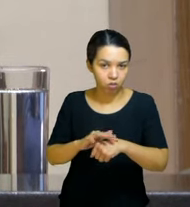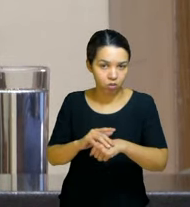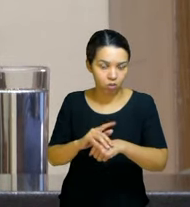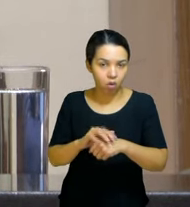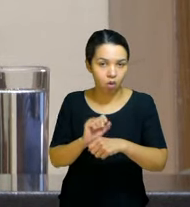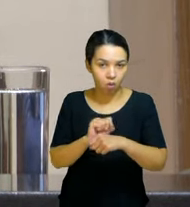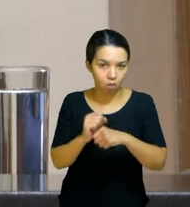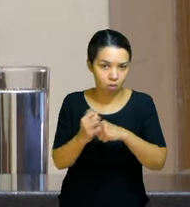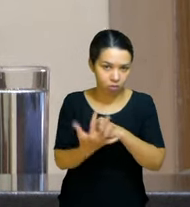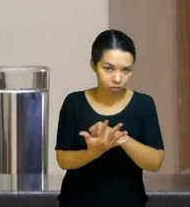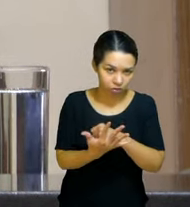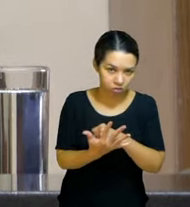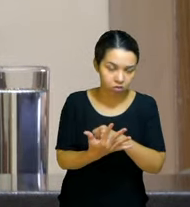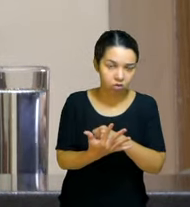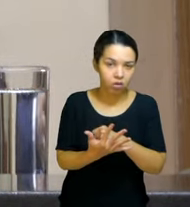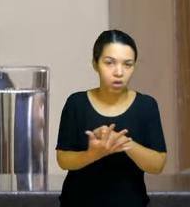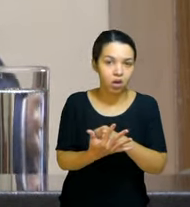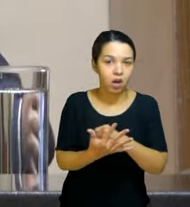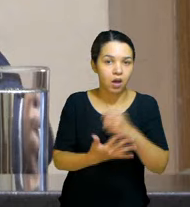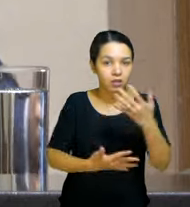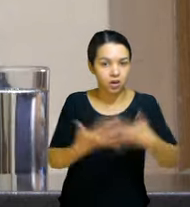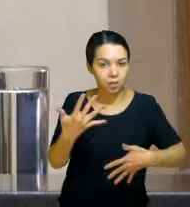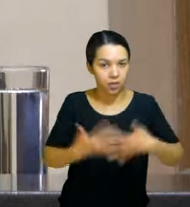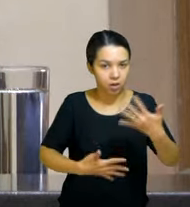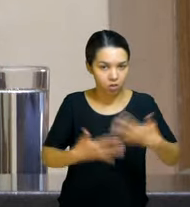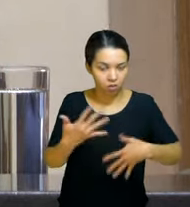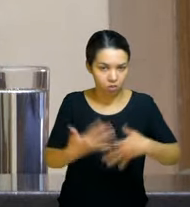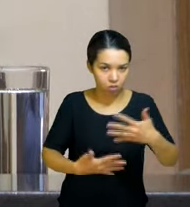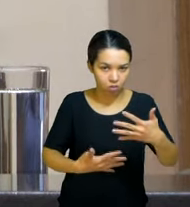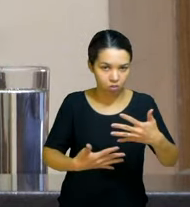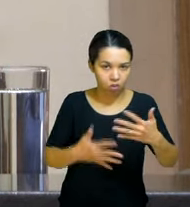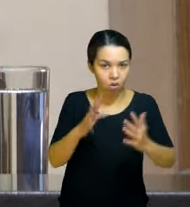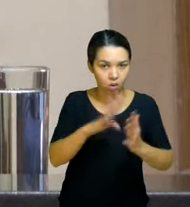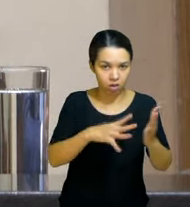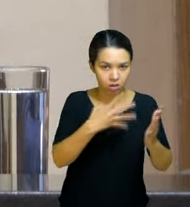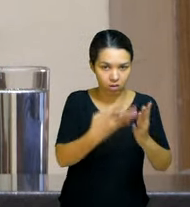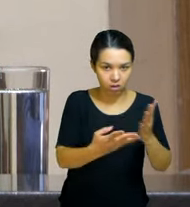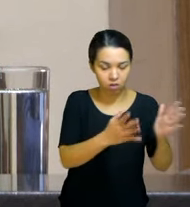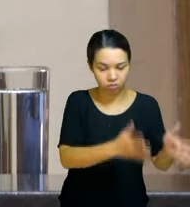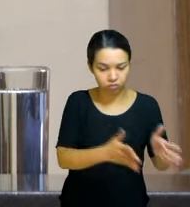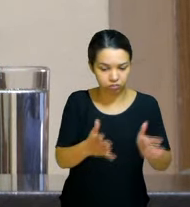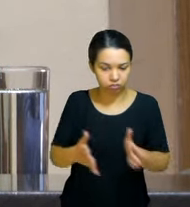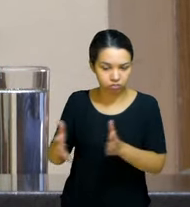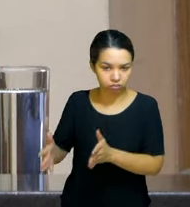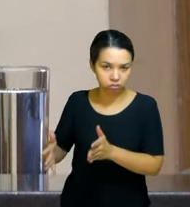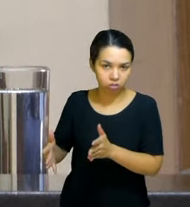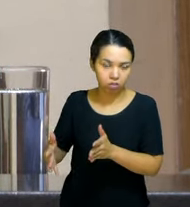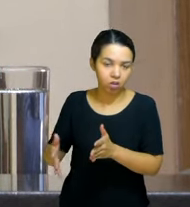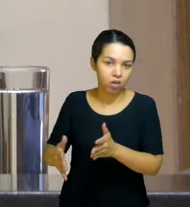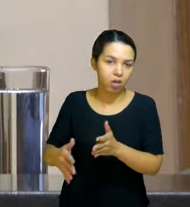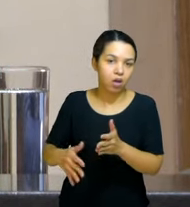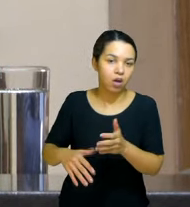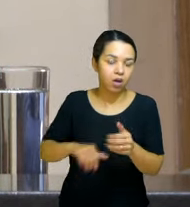atrapalhou o calendário e, desde então, esse calendário ele não voltou mais à sua normalidade.